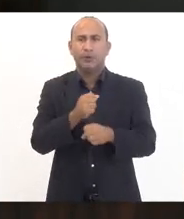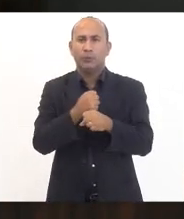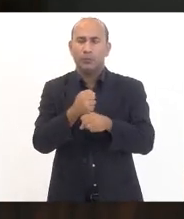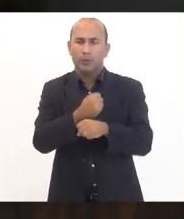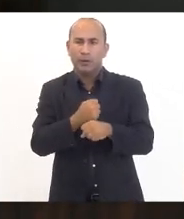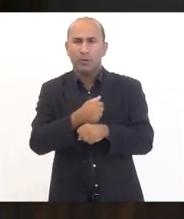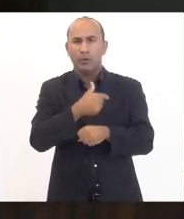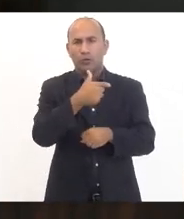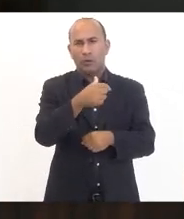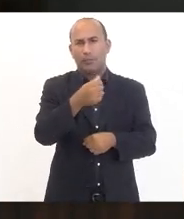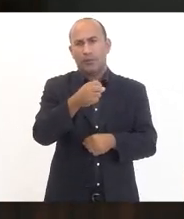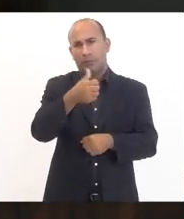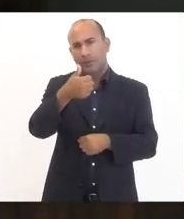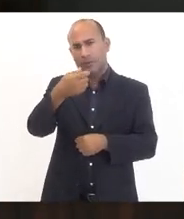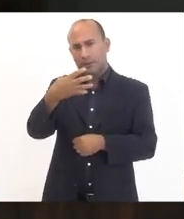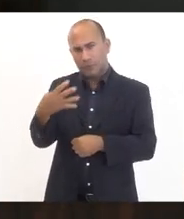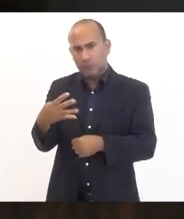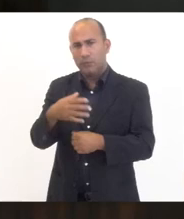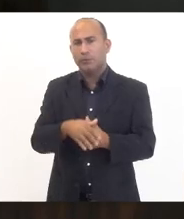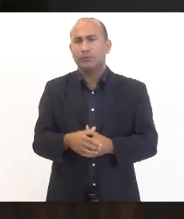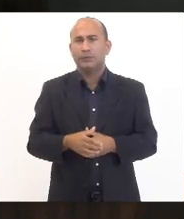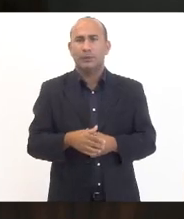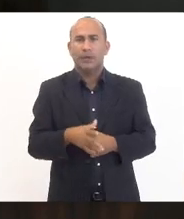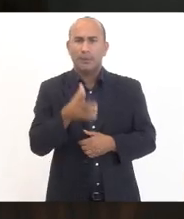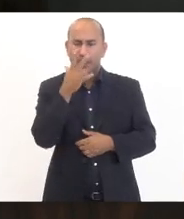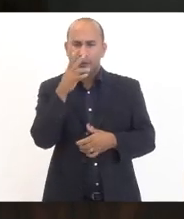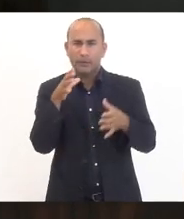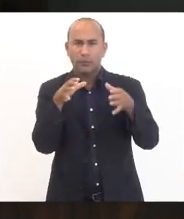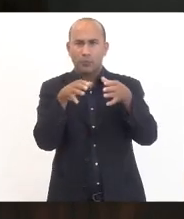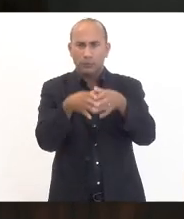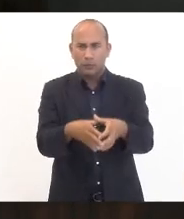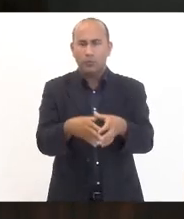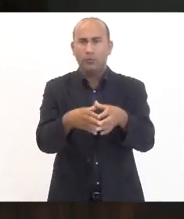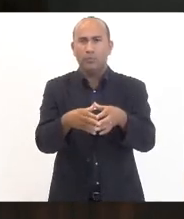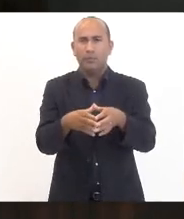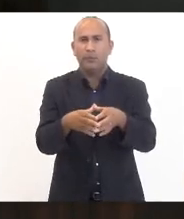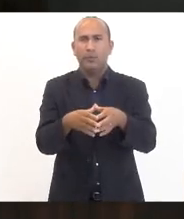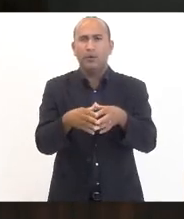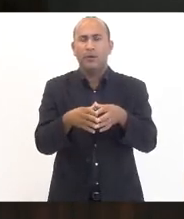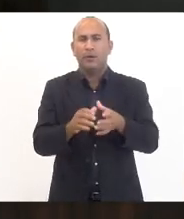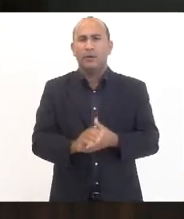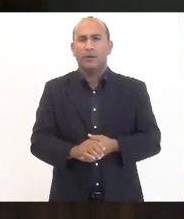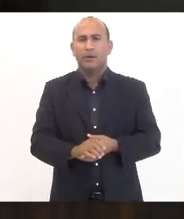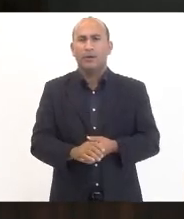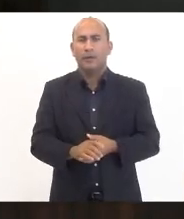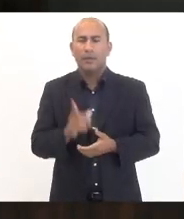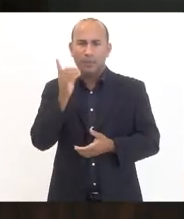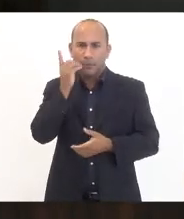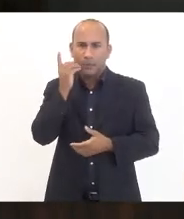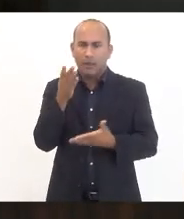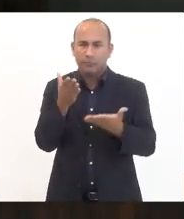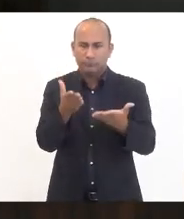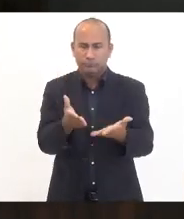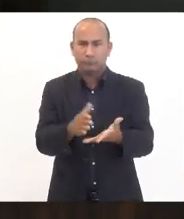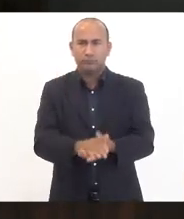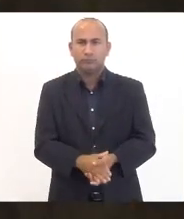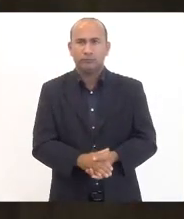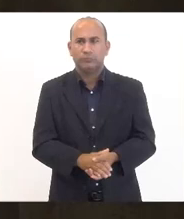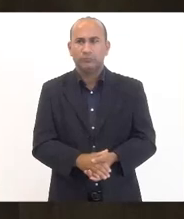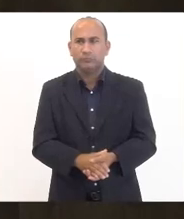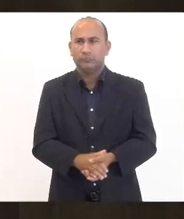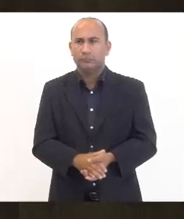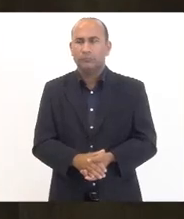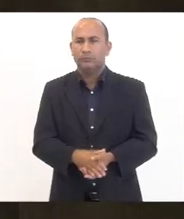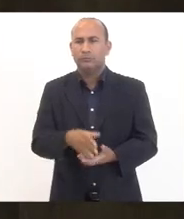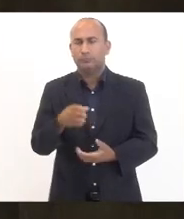2014. E da outras providências. Pendendo de parecer da Comissão de Emendas Condicionais e Vetos. Para emitir parecer, deputado Rosenberg Reis.